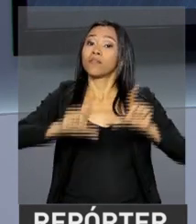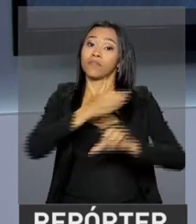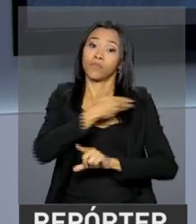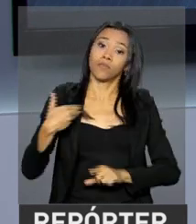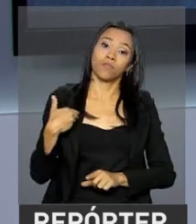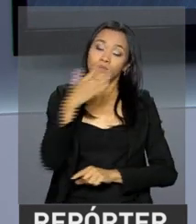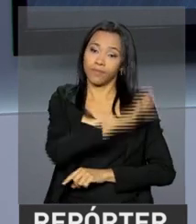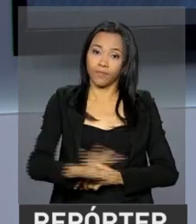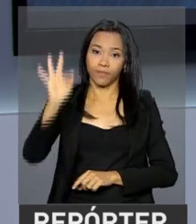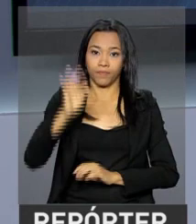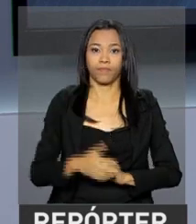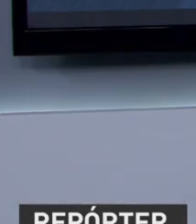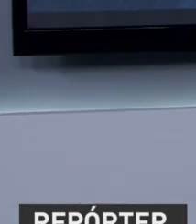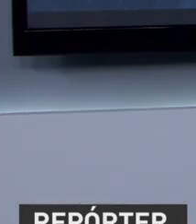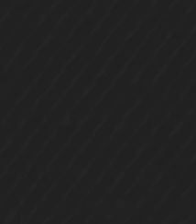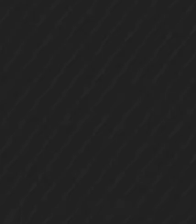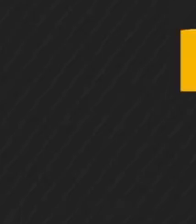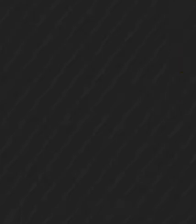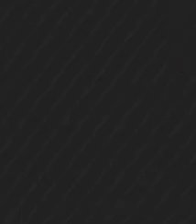a tv do governo federal